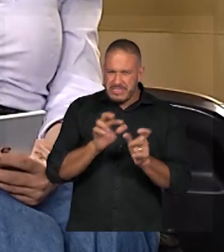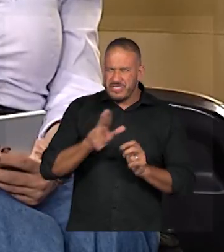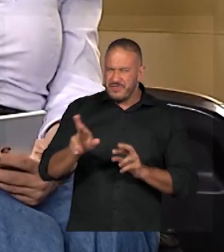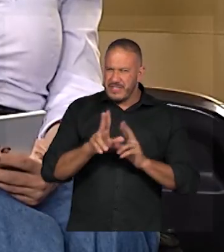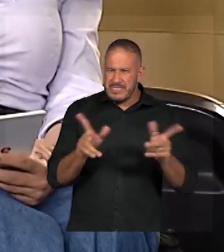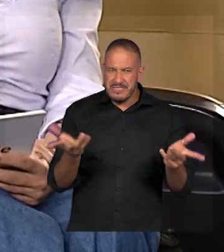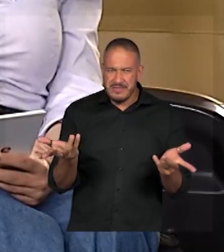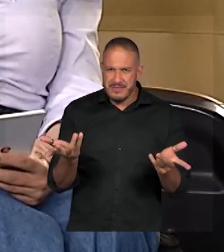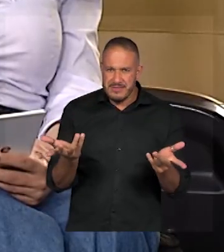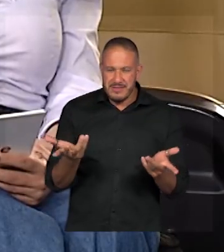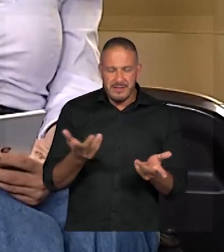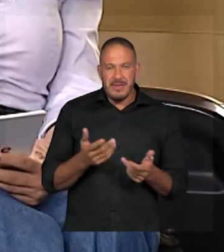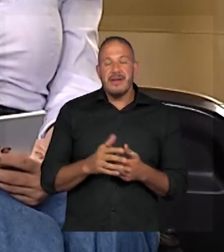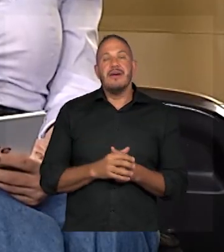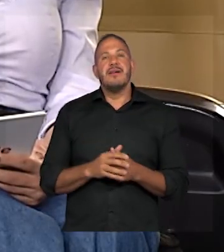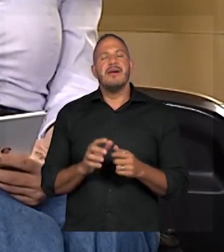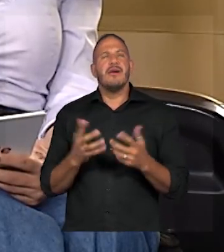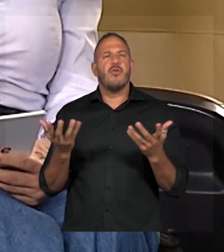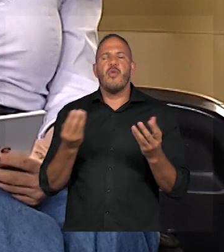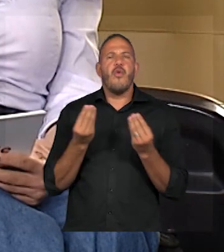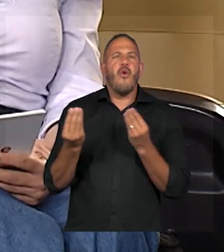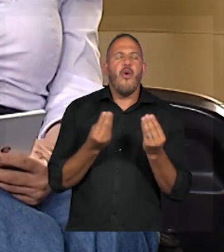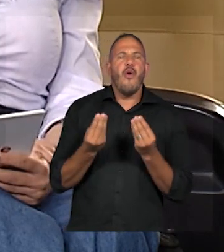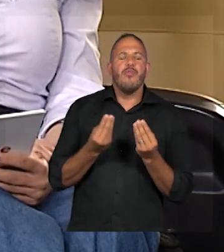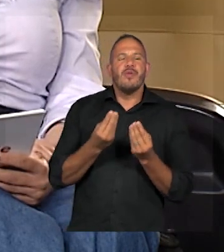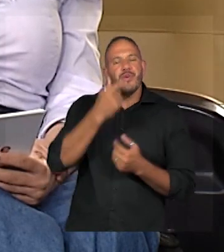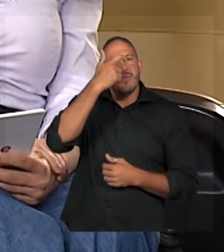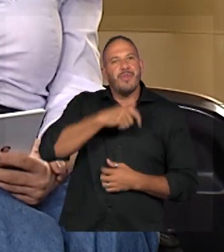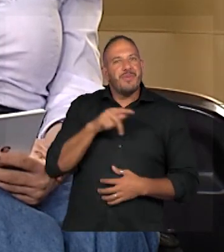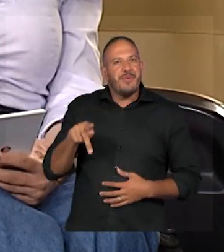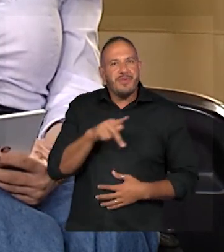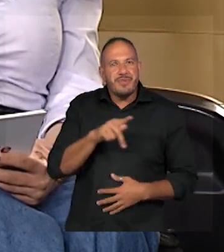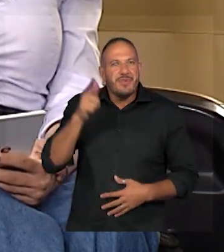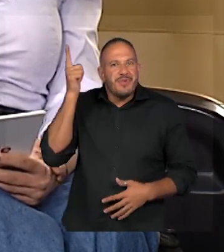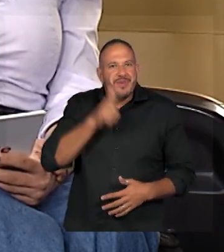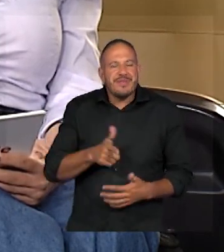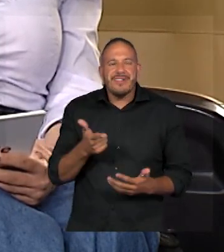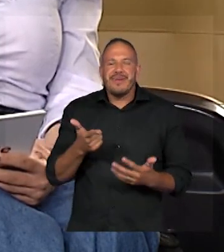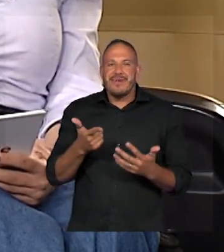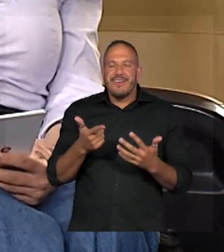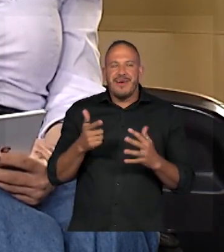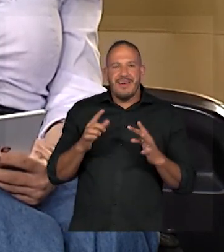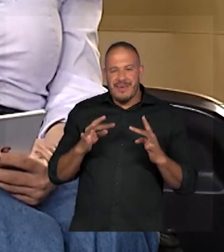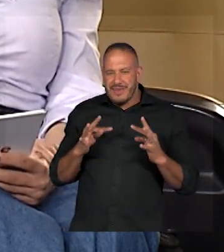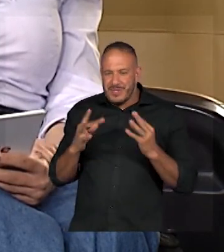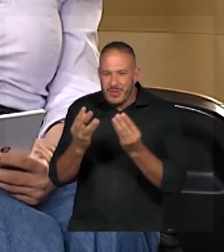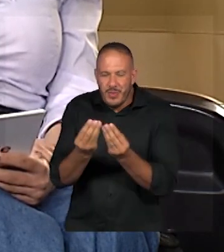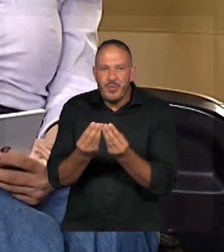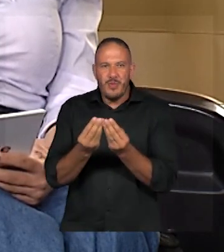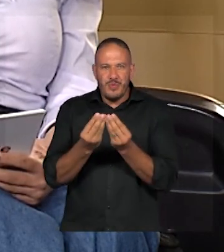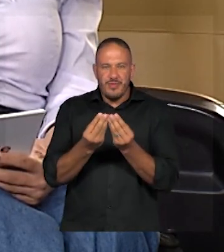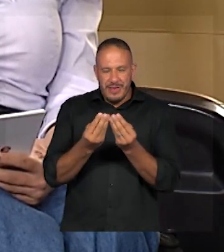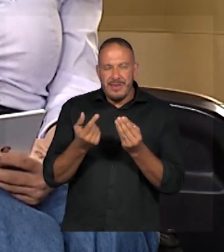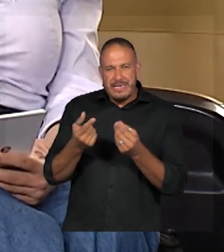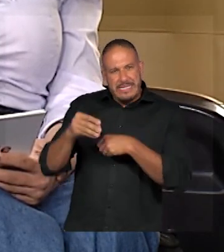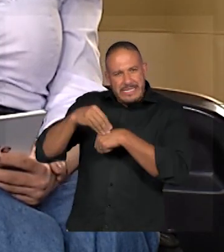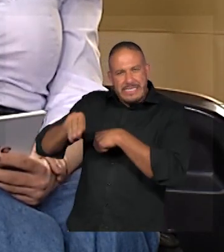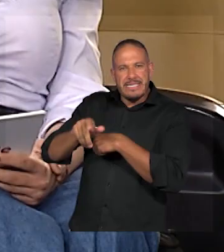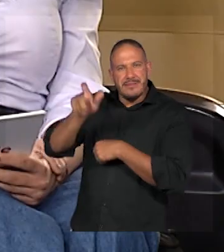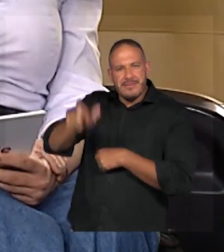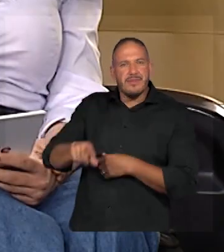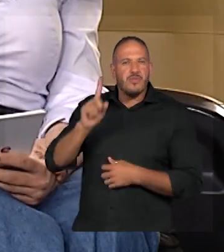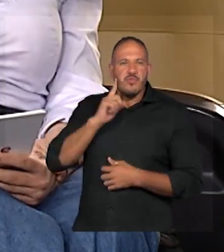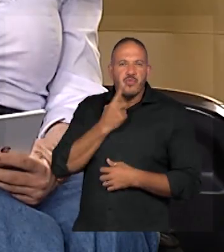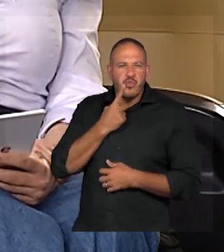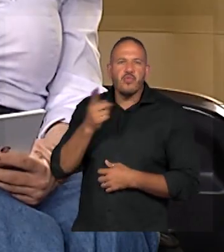completamente diferente. Tudo mais. Como é que o professor se vira para colocar para os surdos a partir do